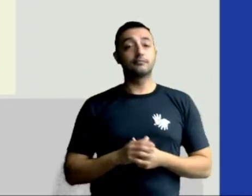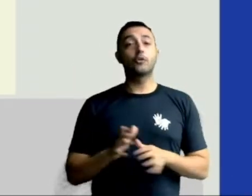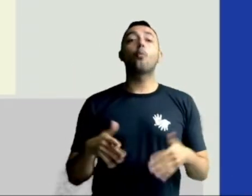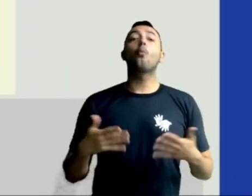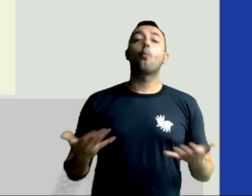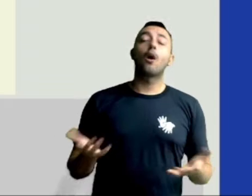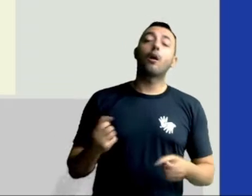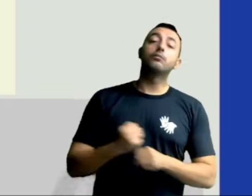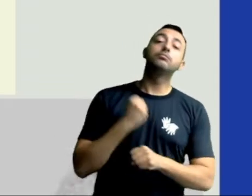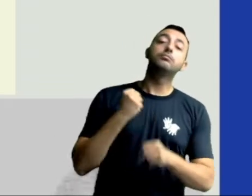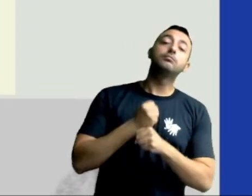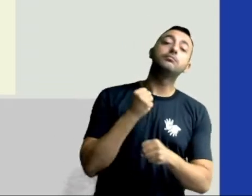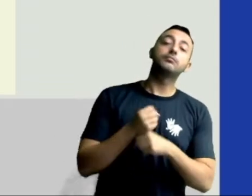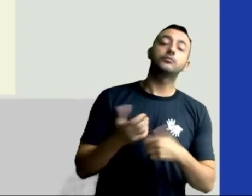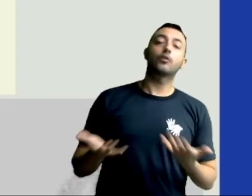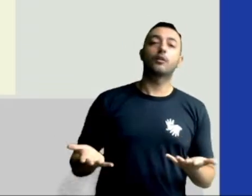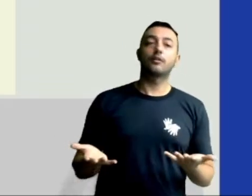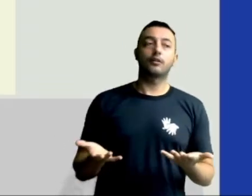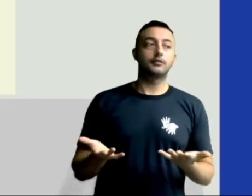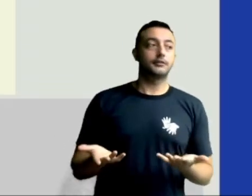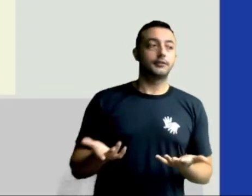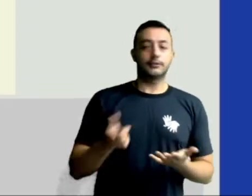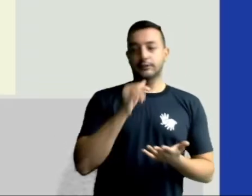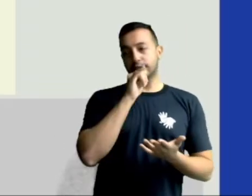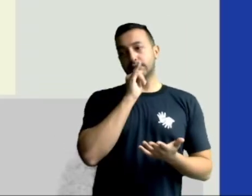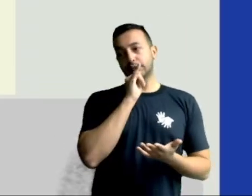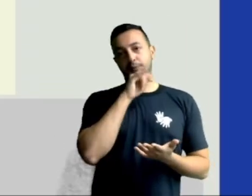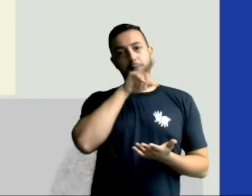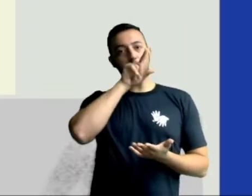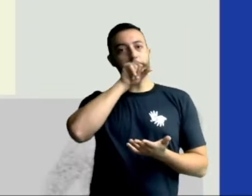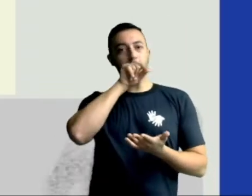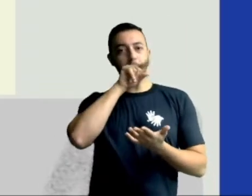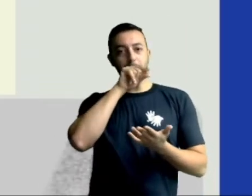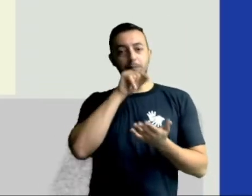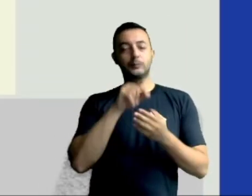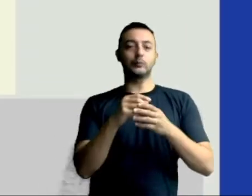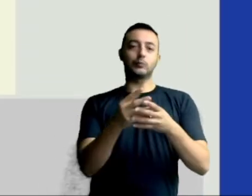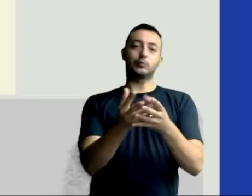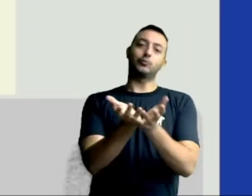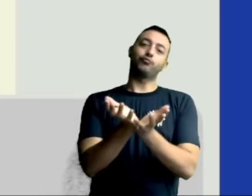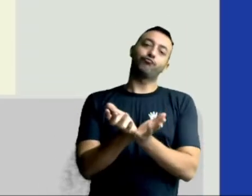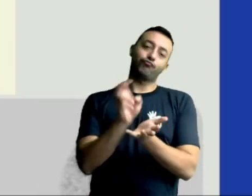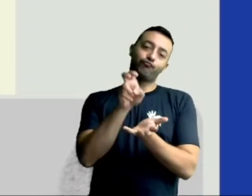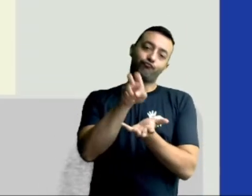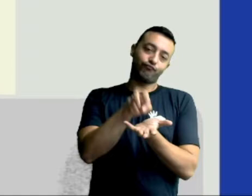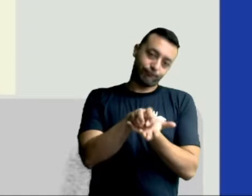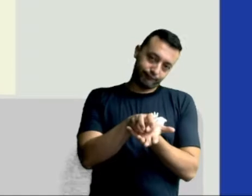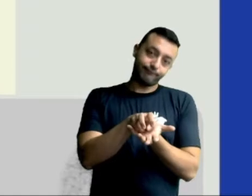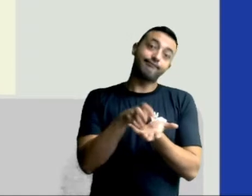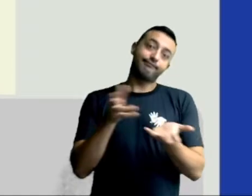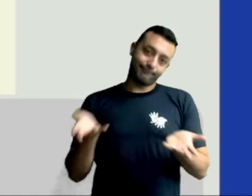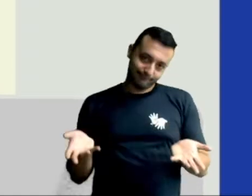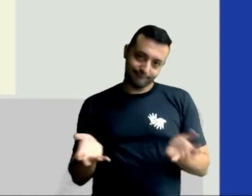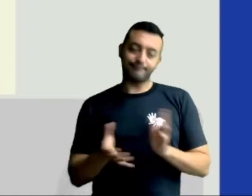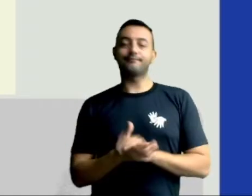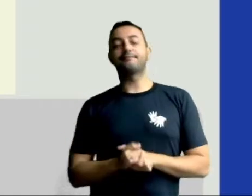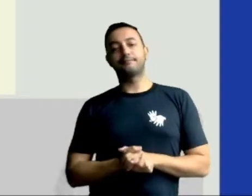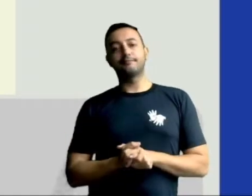esses elementos construídos? Os ninhos, que são construídos pelos animais, nesse caso os pássaros,